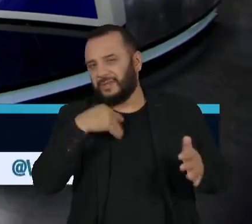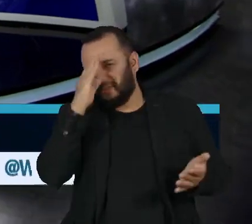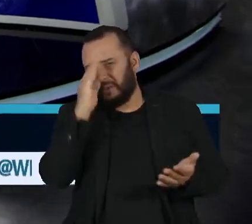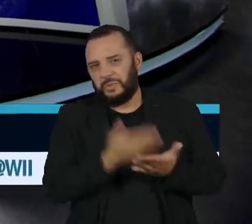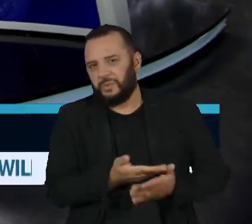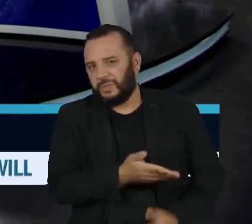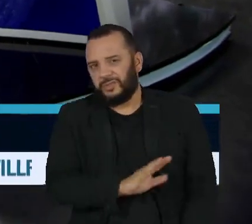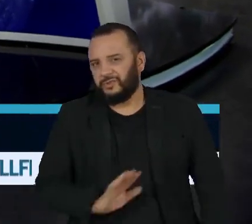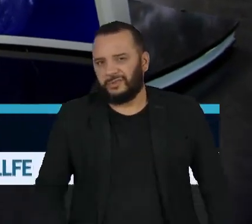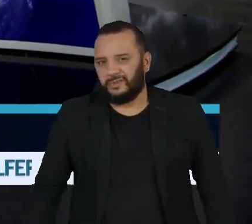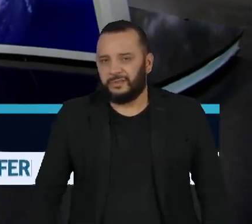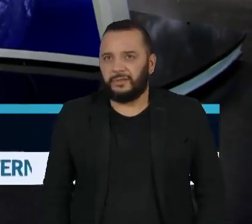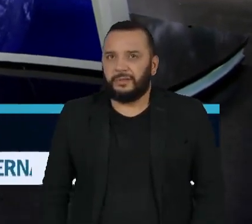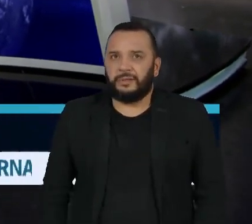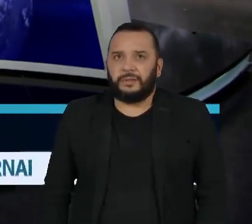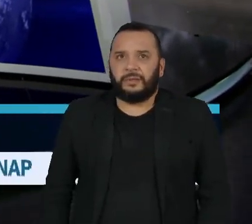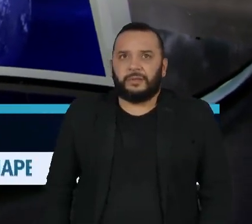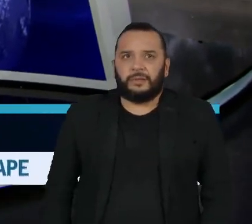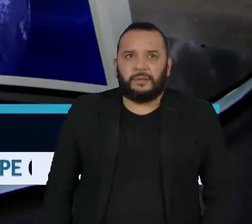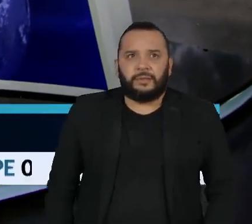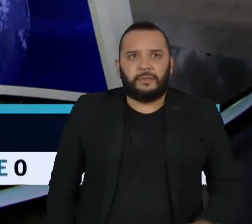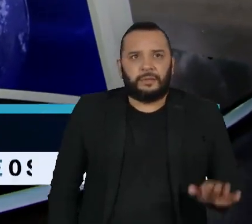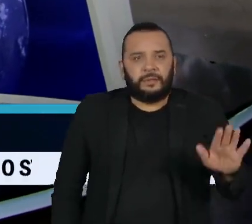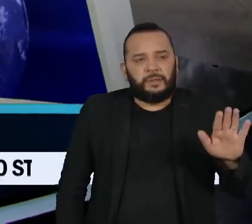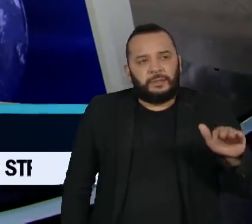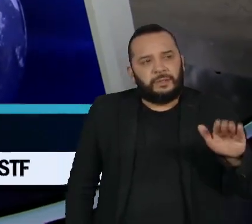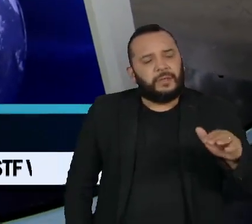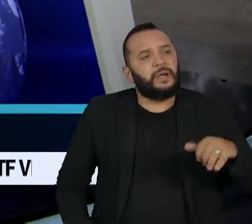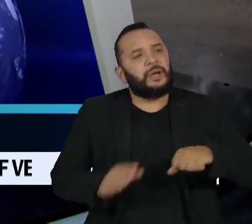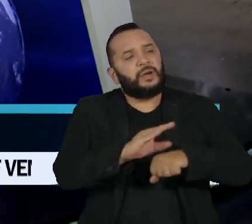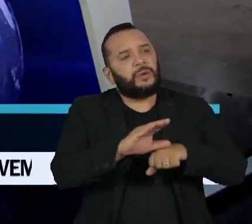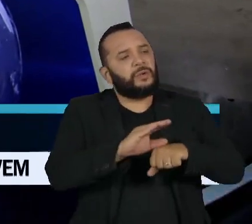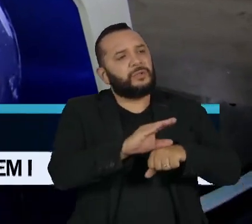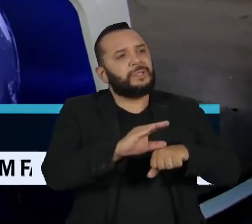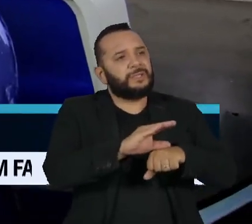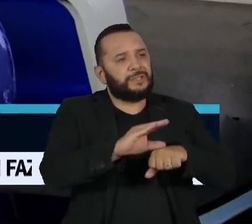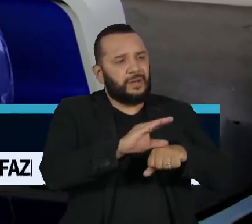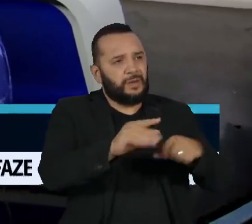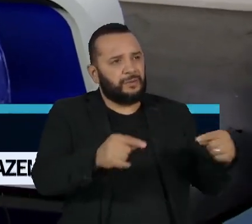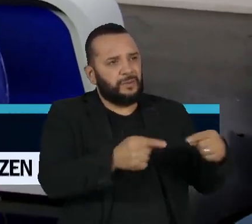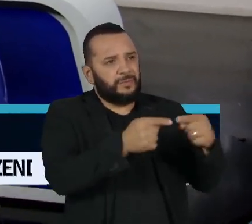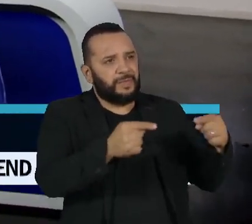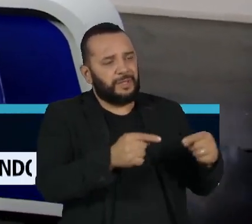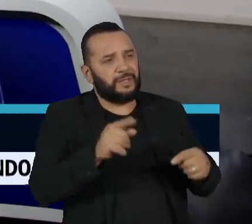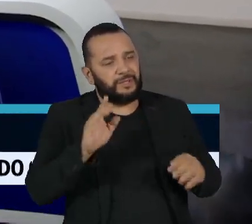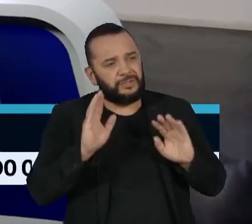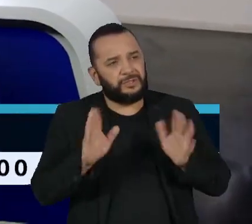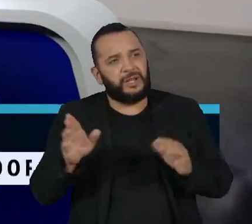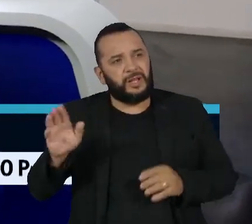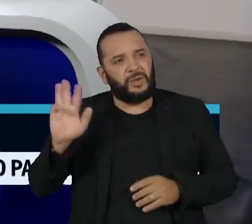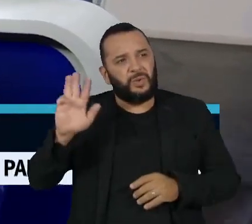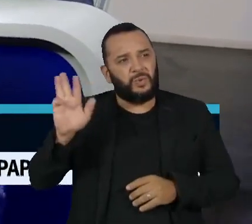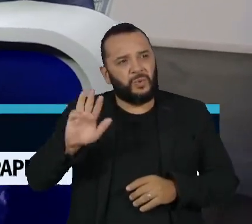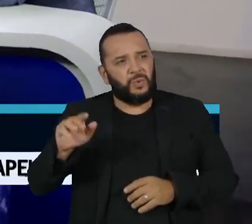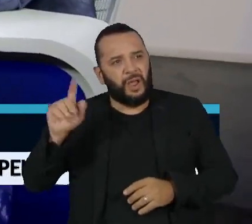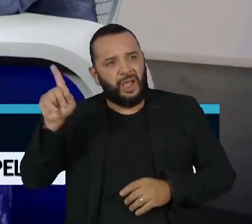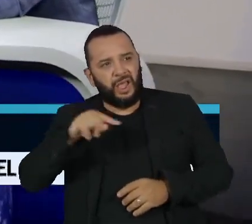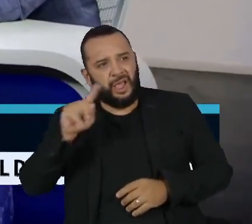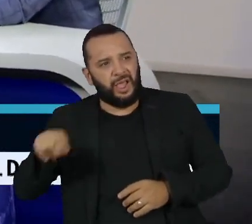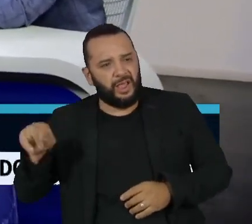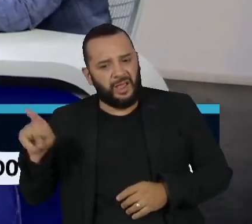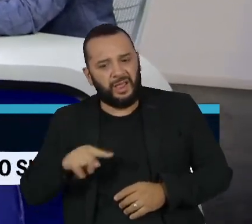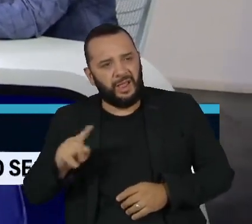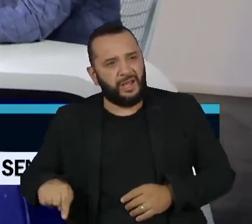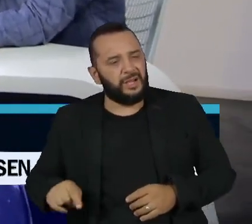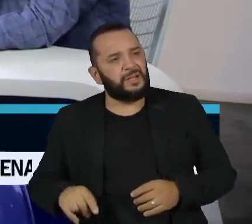assim. Dimas, do ponto de vista constitucional, né, qual a sua opinião sobre esses vetos? Bem, primeiro, eu acho que